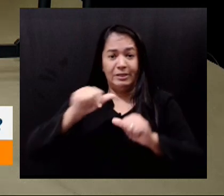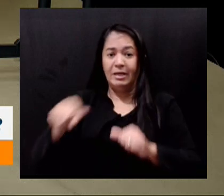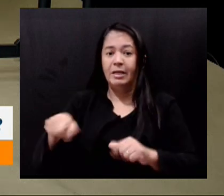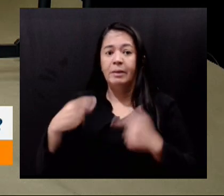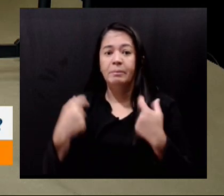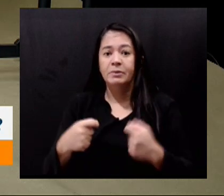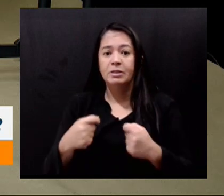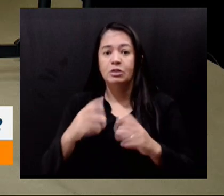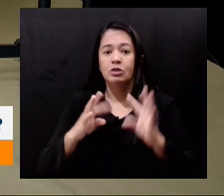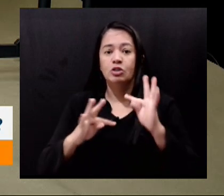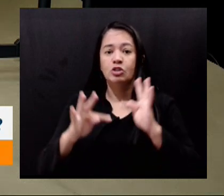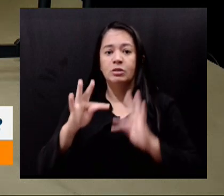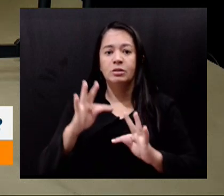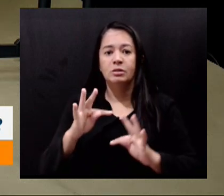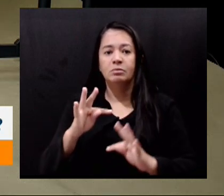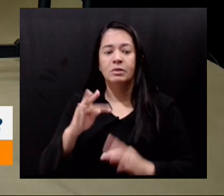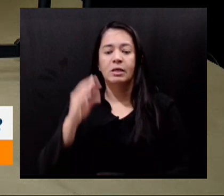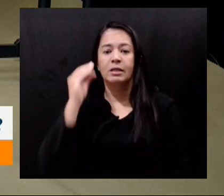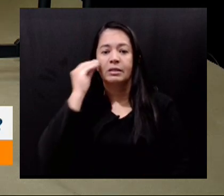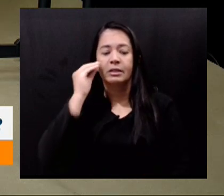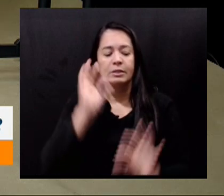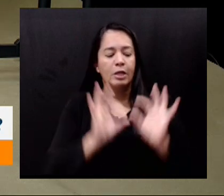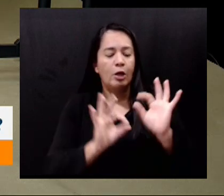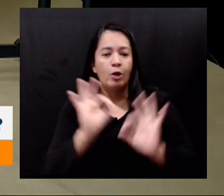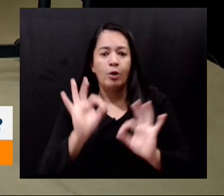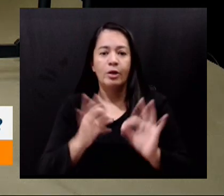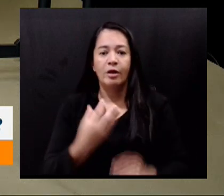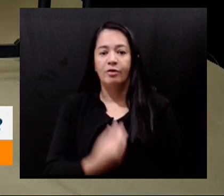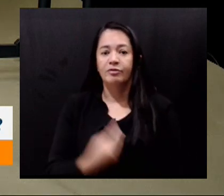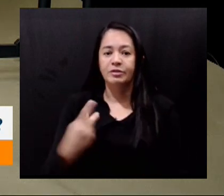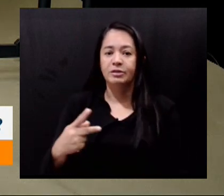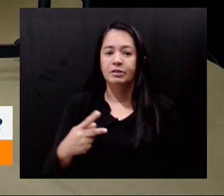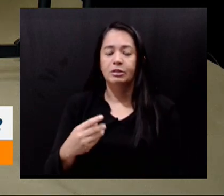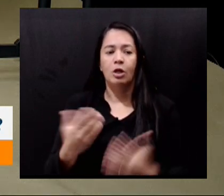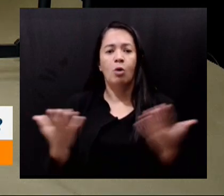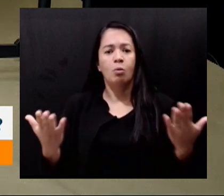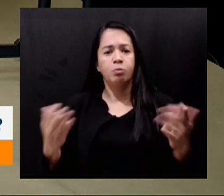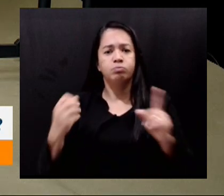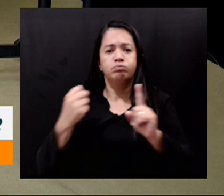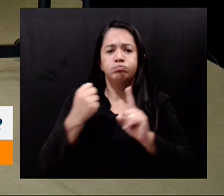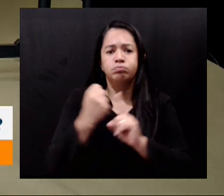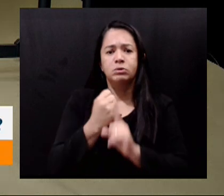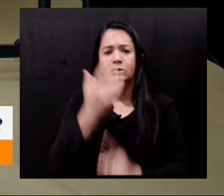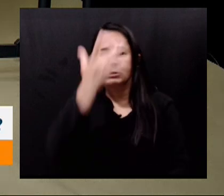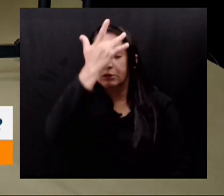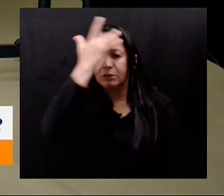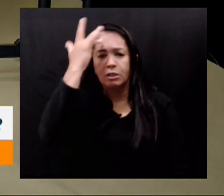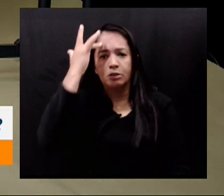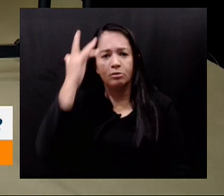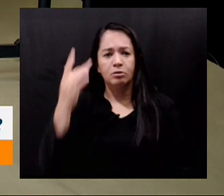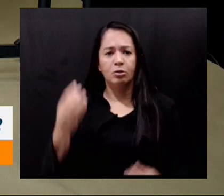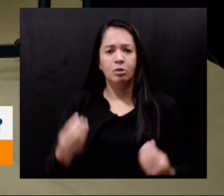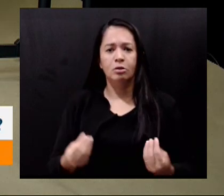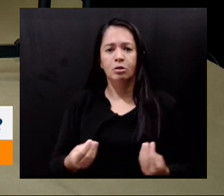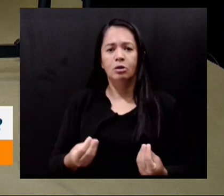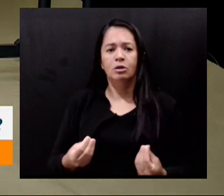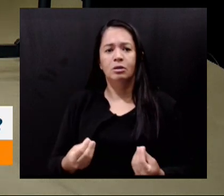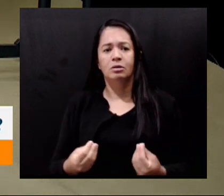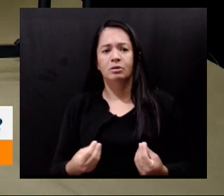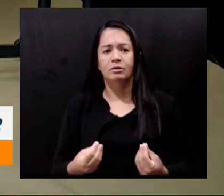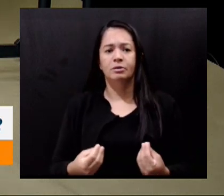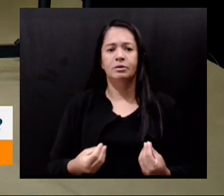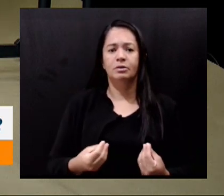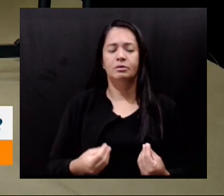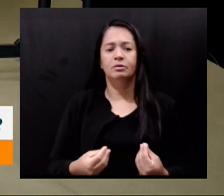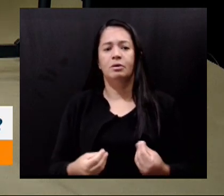poder se reorganizar. Qual que é o impacto na saúde mental, dessa questão do